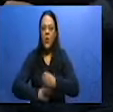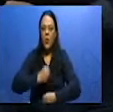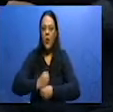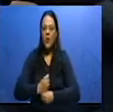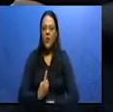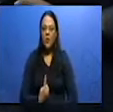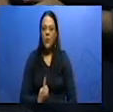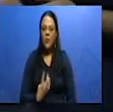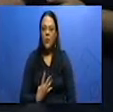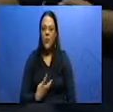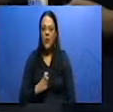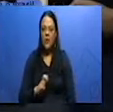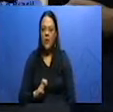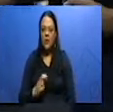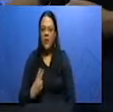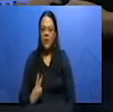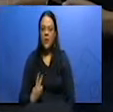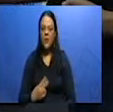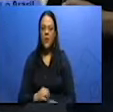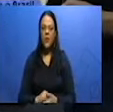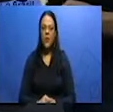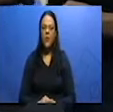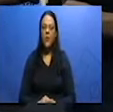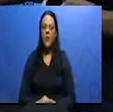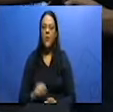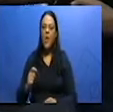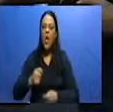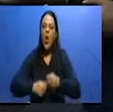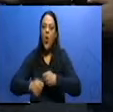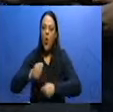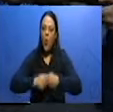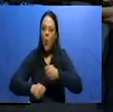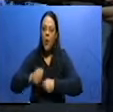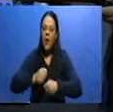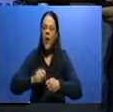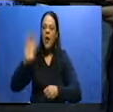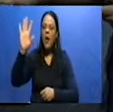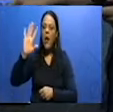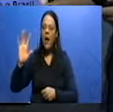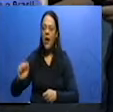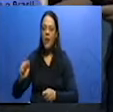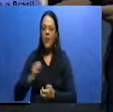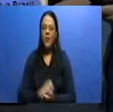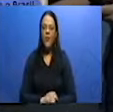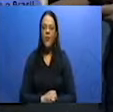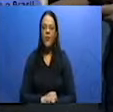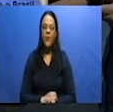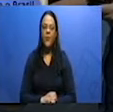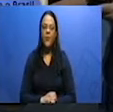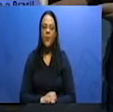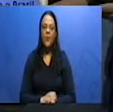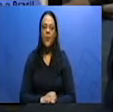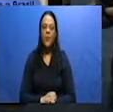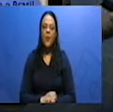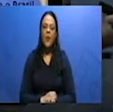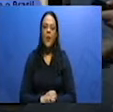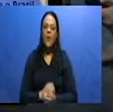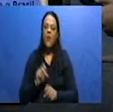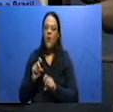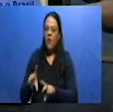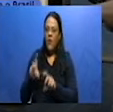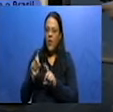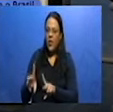1452 construiu o Forte de Arguim, comércio na África, início do tráfico de pessoas em